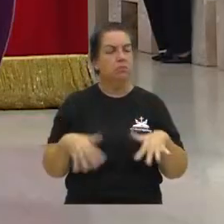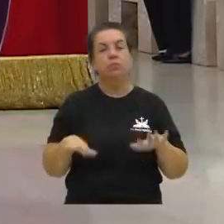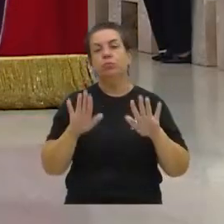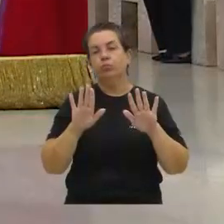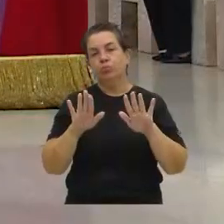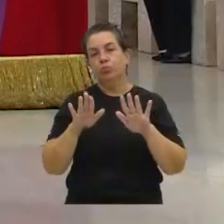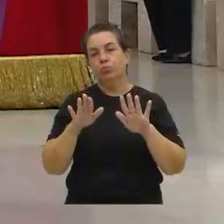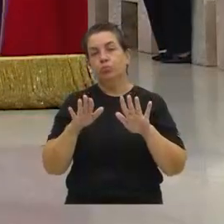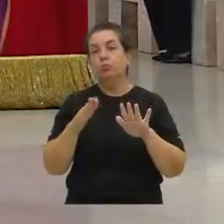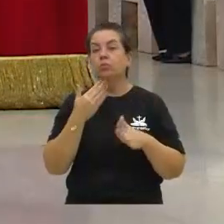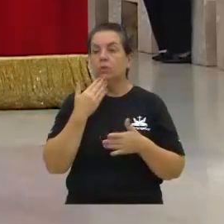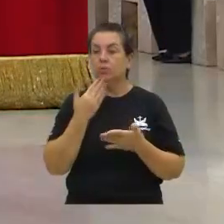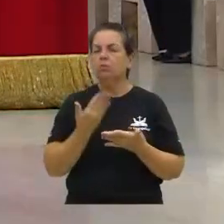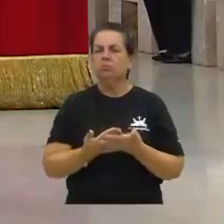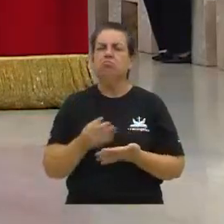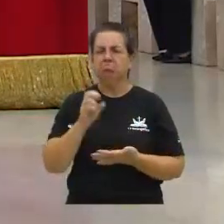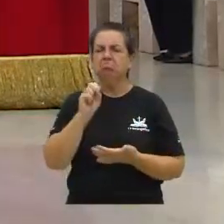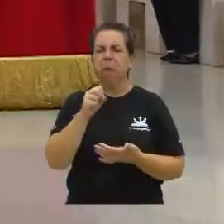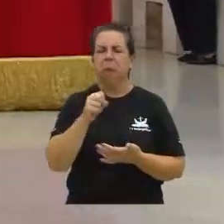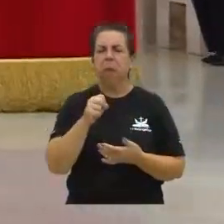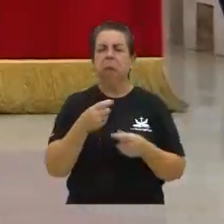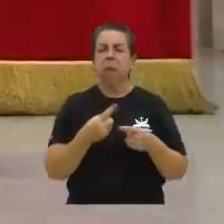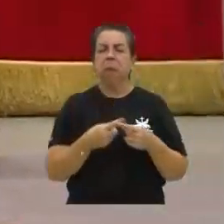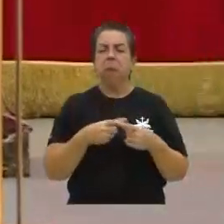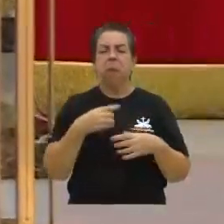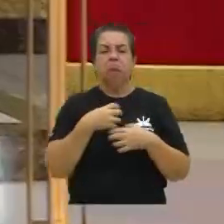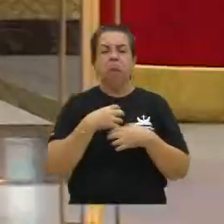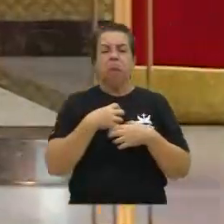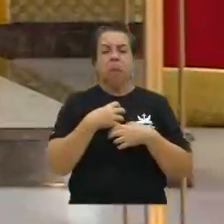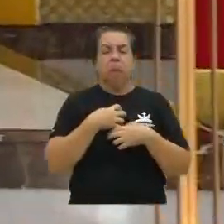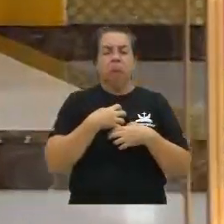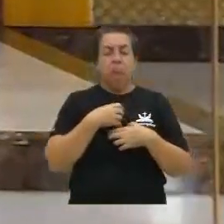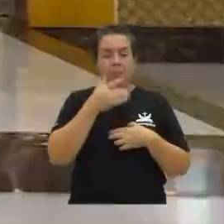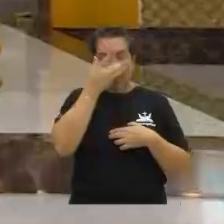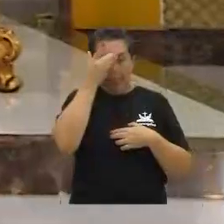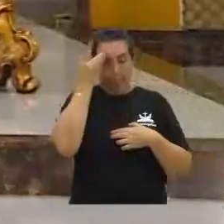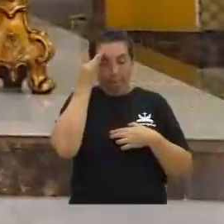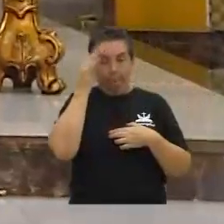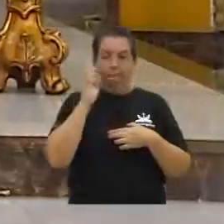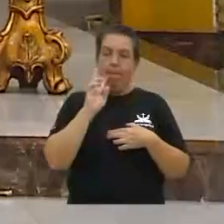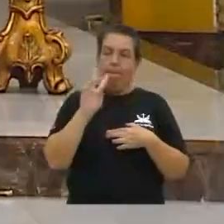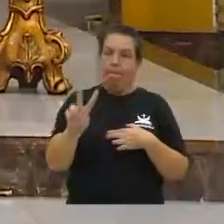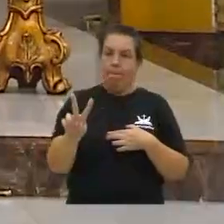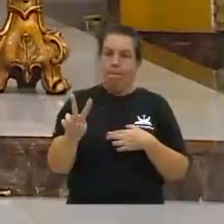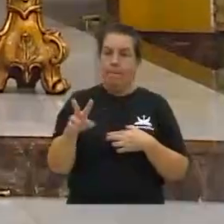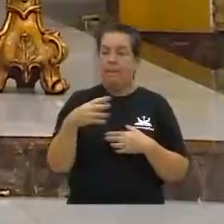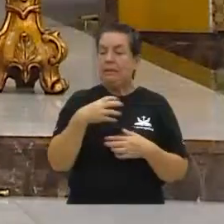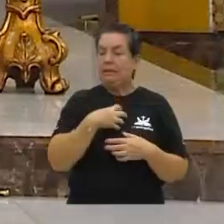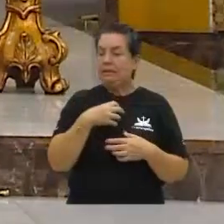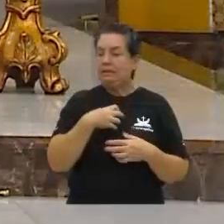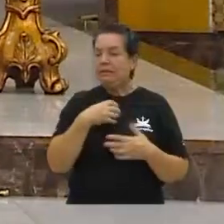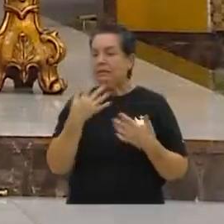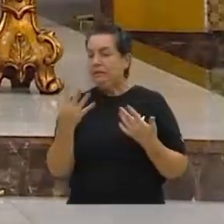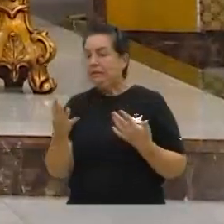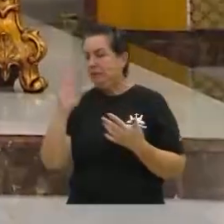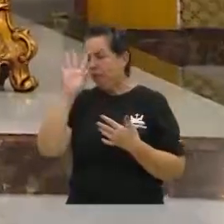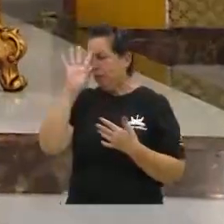provoca admiração. Provoca na pessoa que vê um